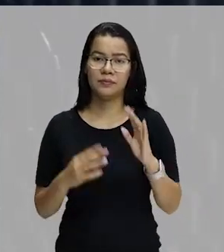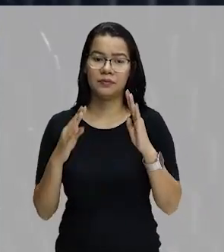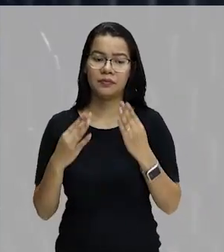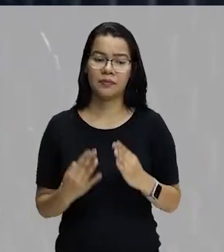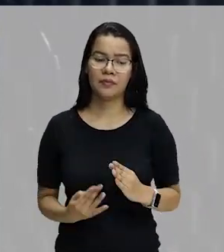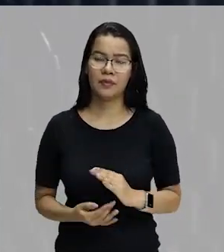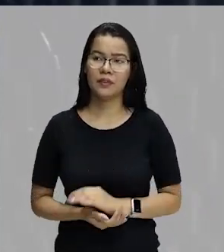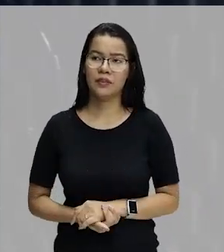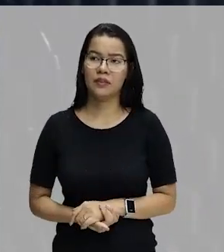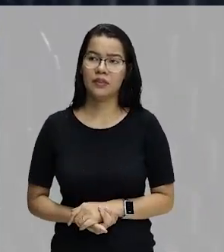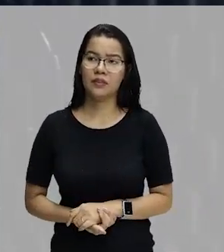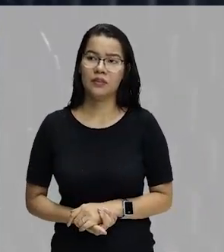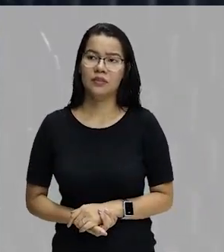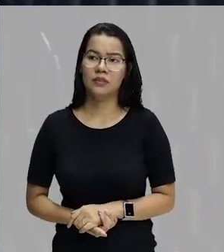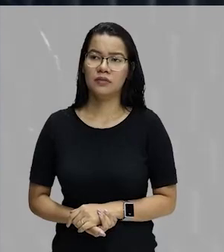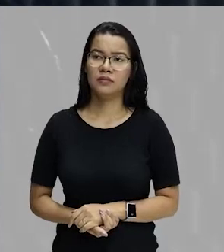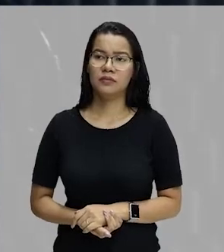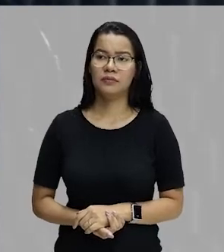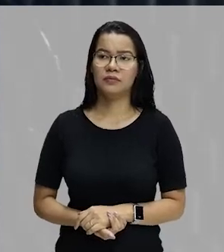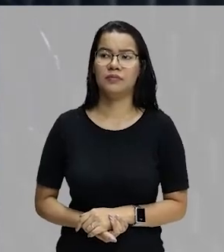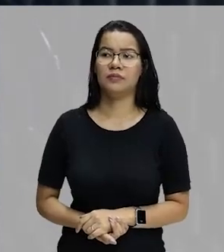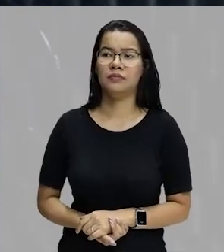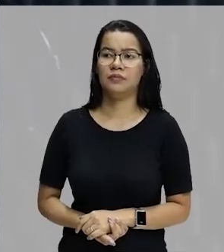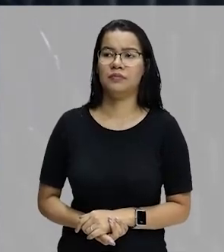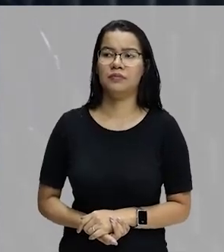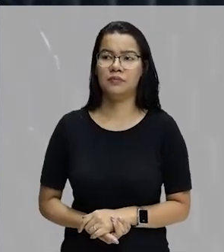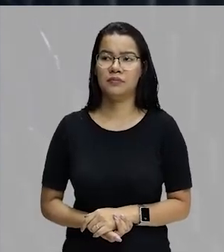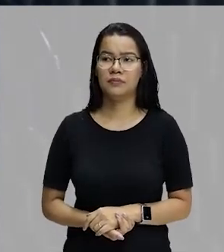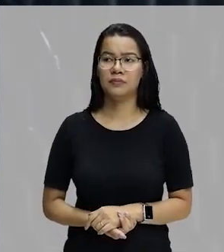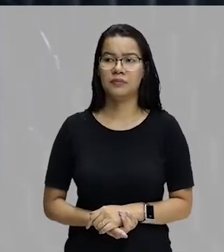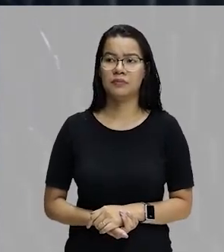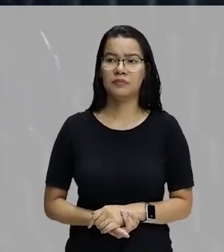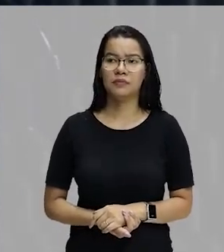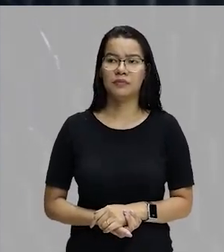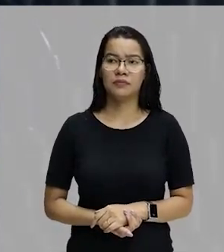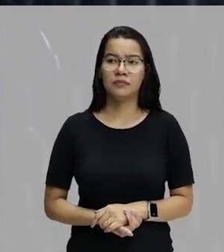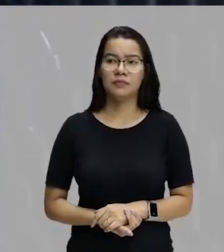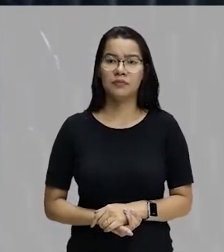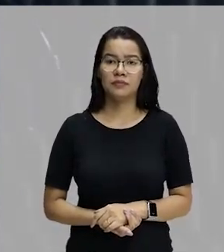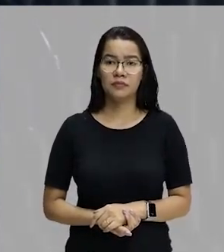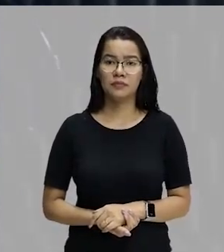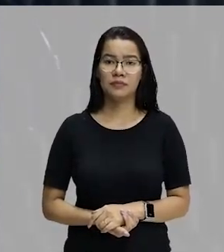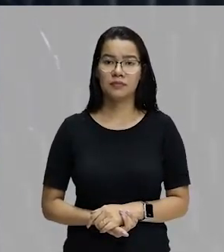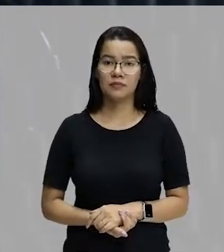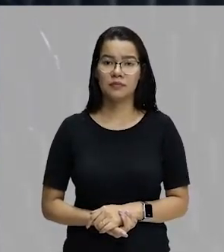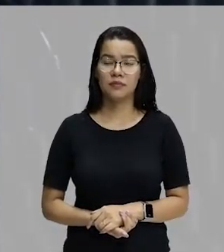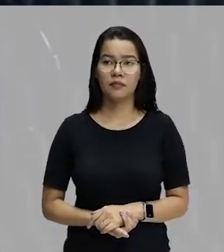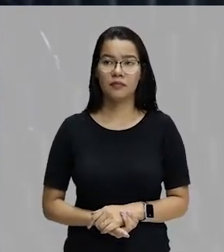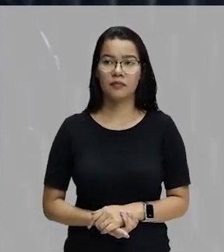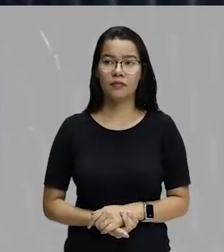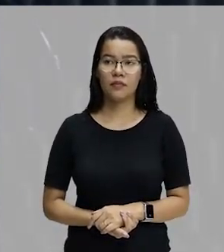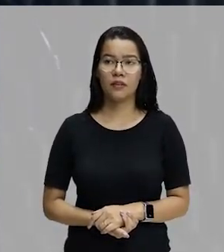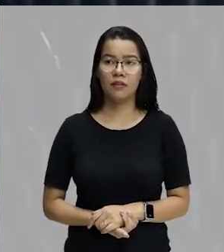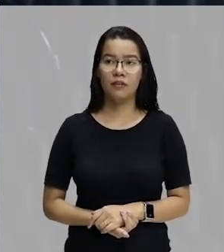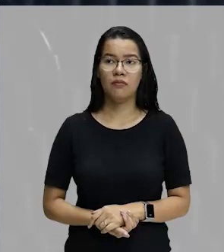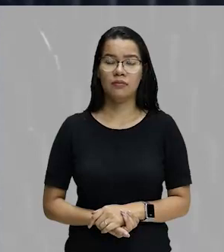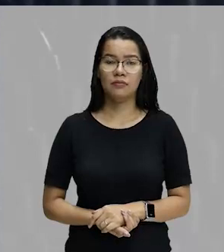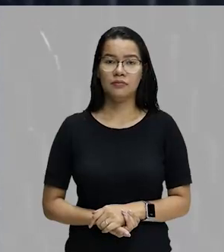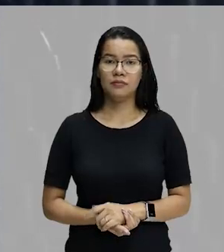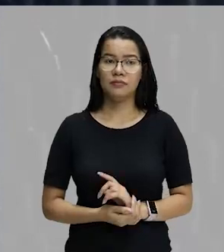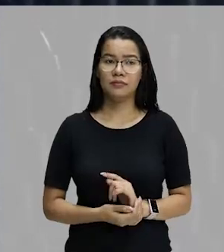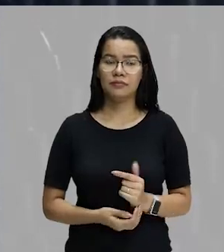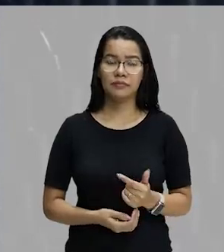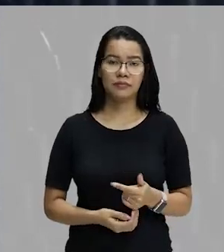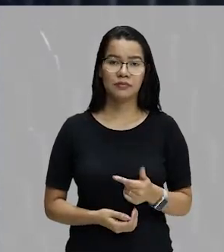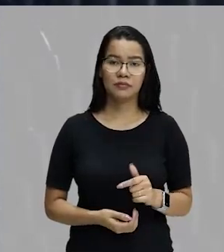seria como velho. E fica estranho esse sentido. Como indicando modo, indicando circunstância, não faz